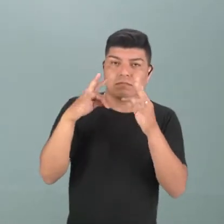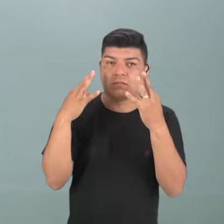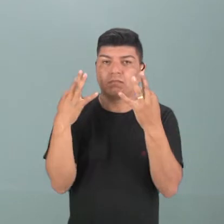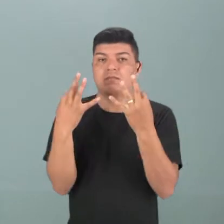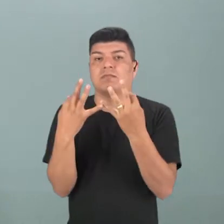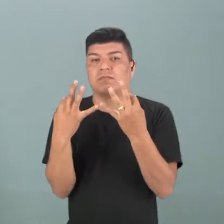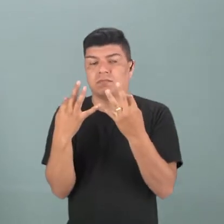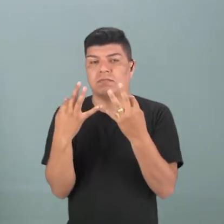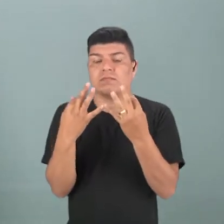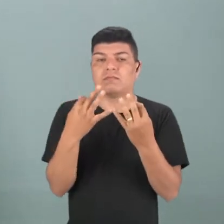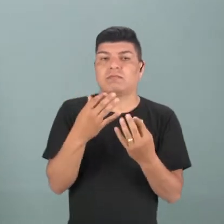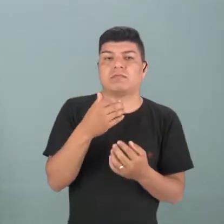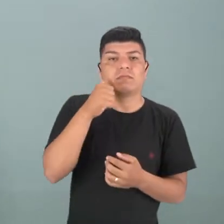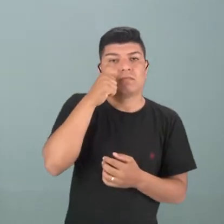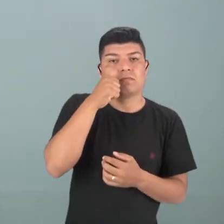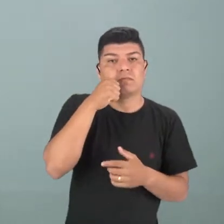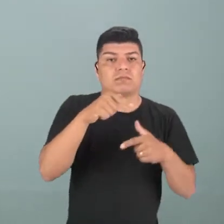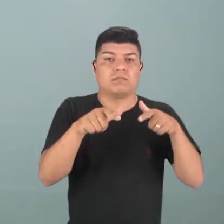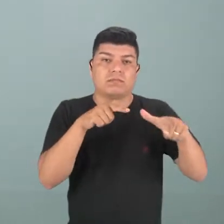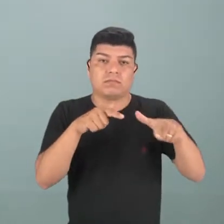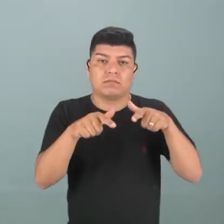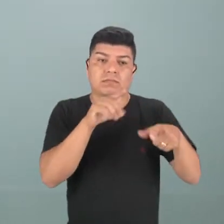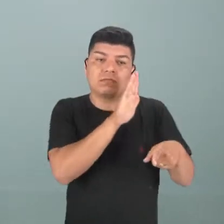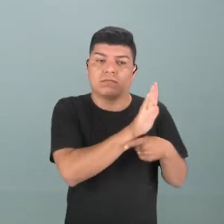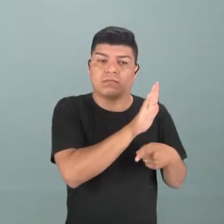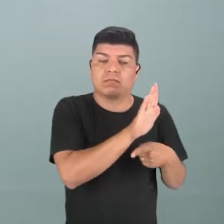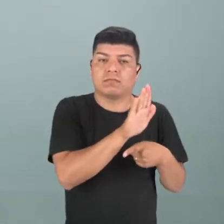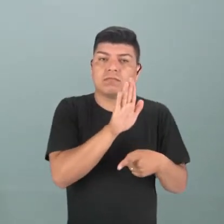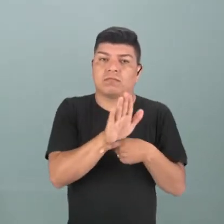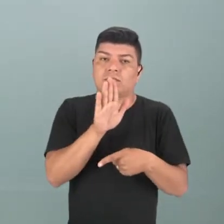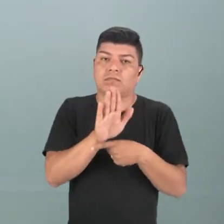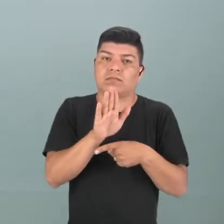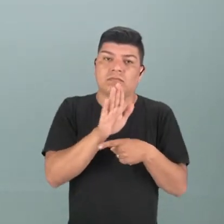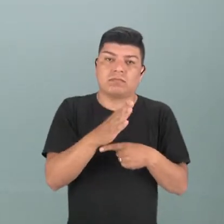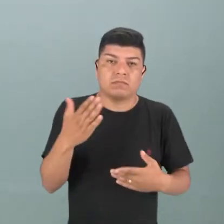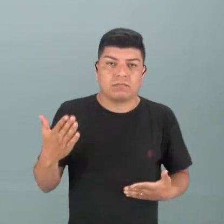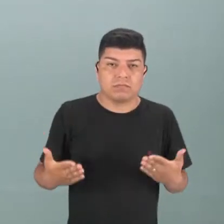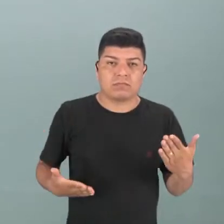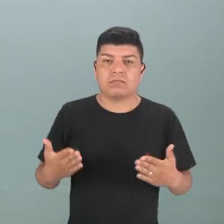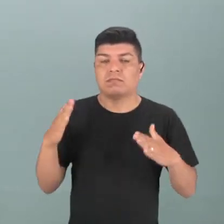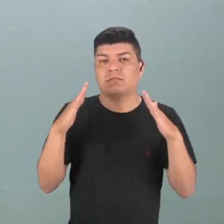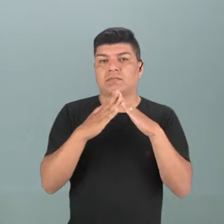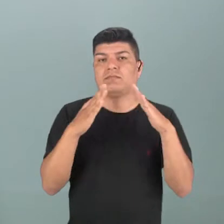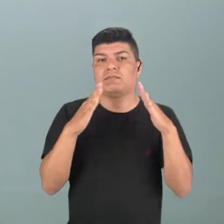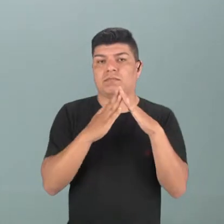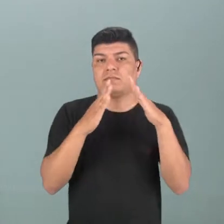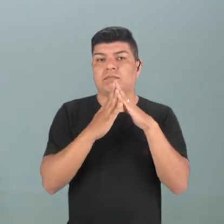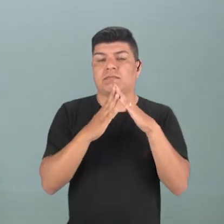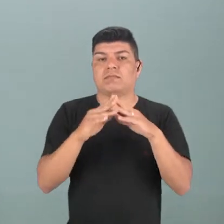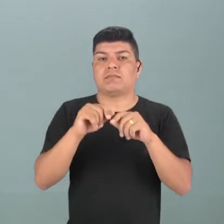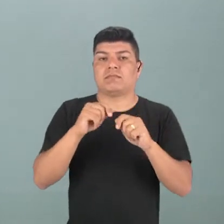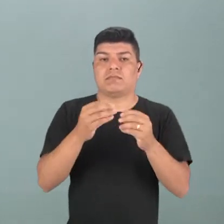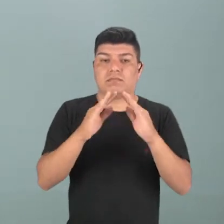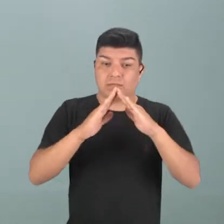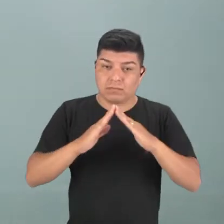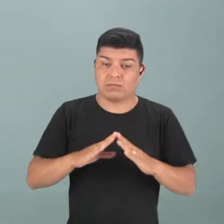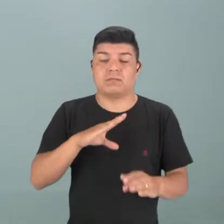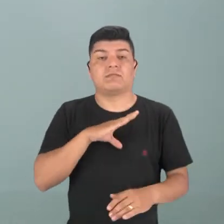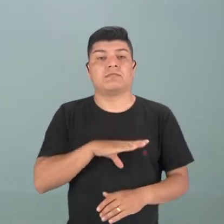né? Algumas meninas trabalhavam até ajudando, né, nos serviços da casa, para ficar na